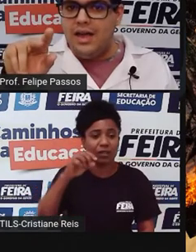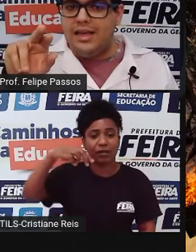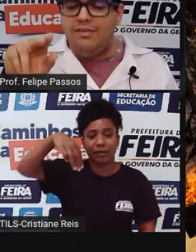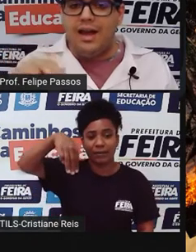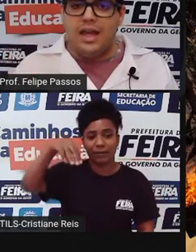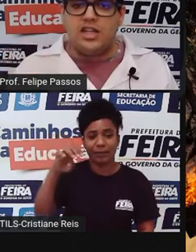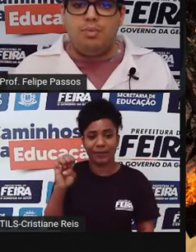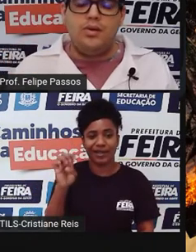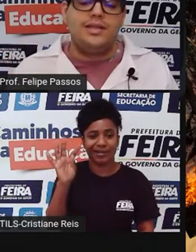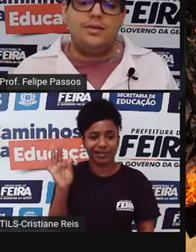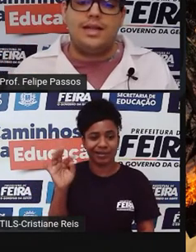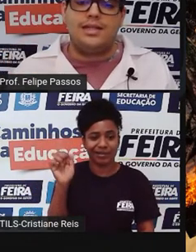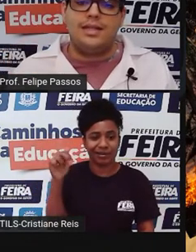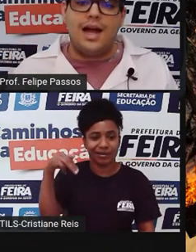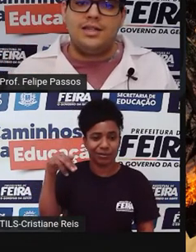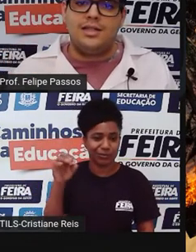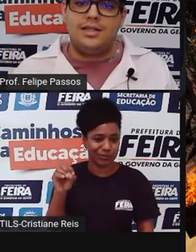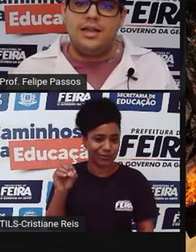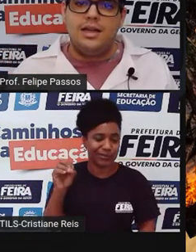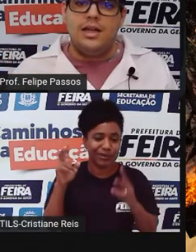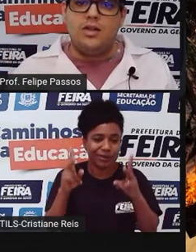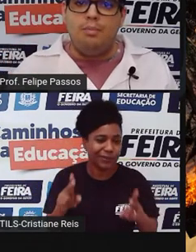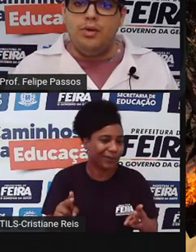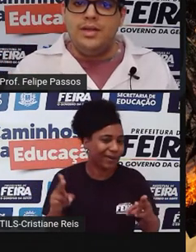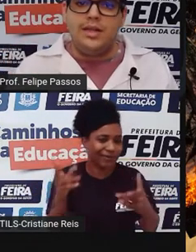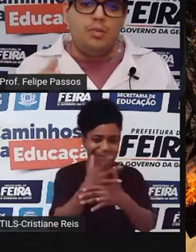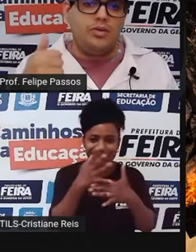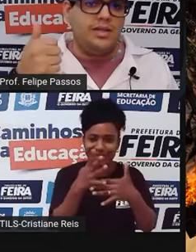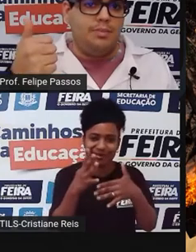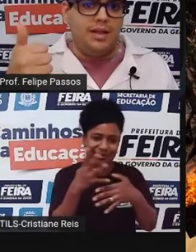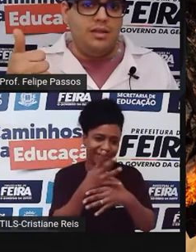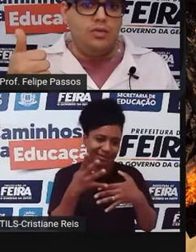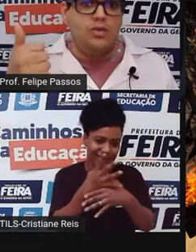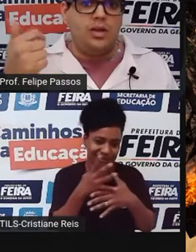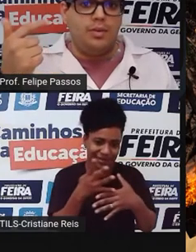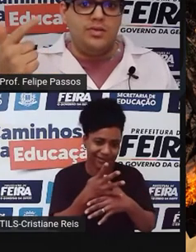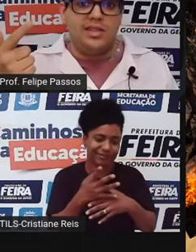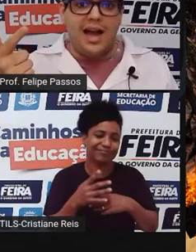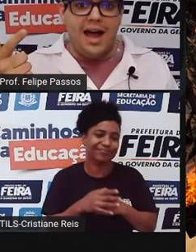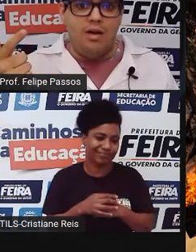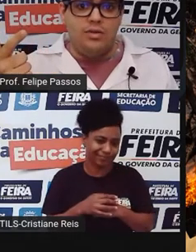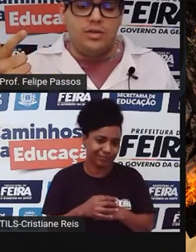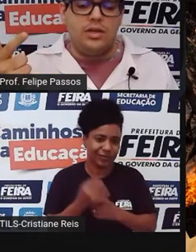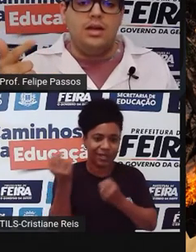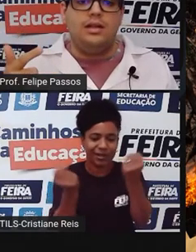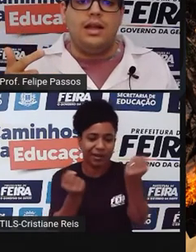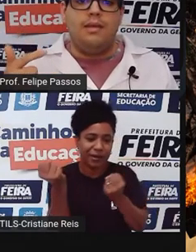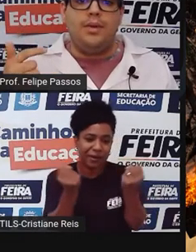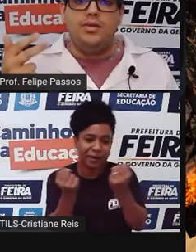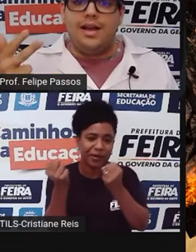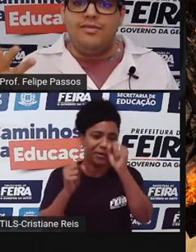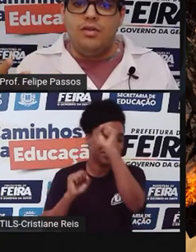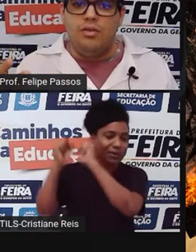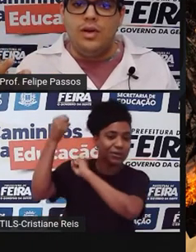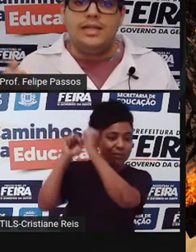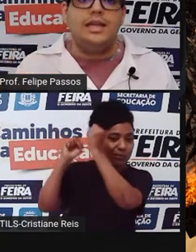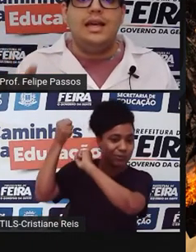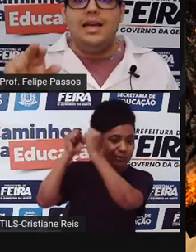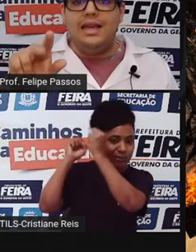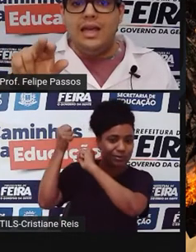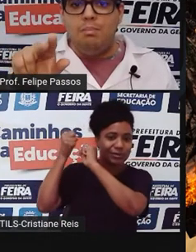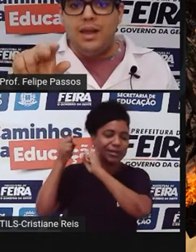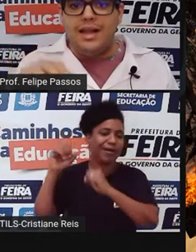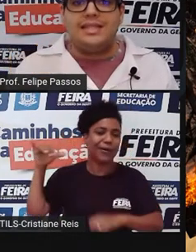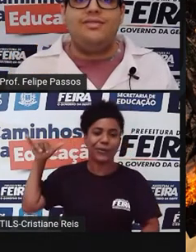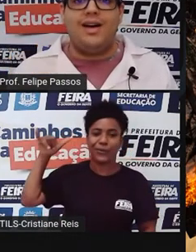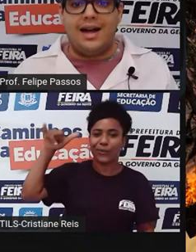ó, equivalente à poluição das cidades. Então, a poluição produzida pela indústria, pelos carros, né, pelos aviões